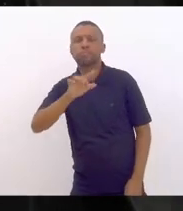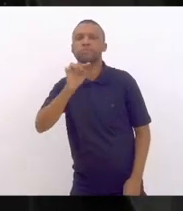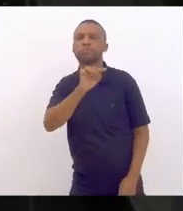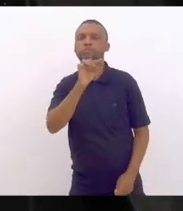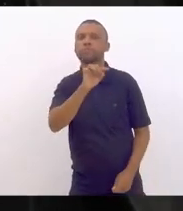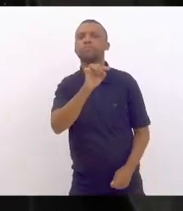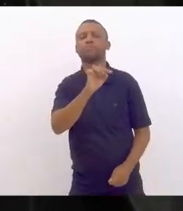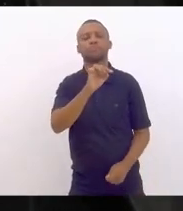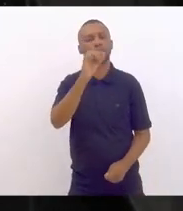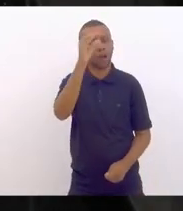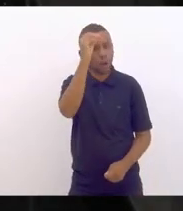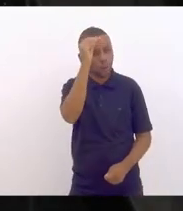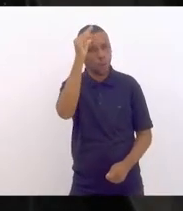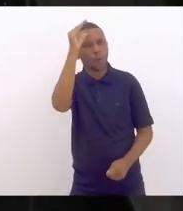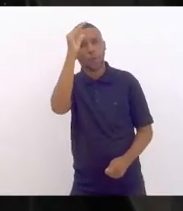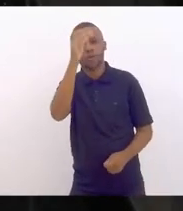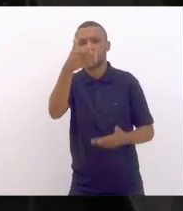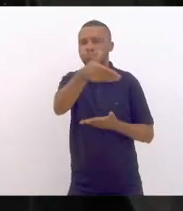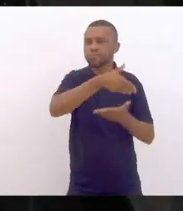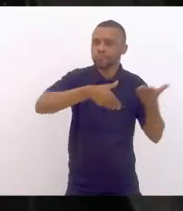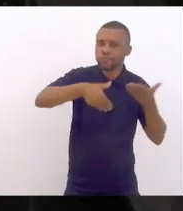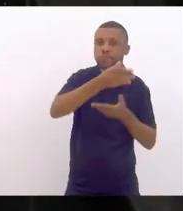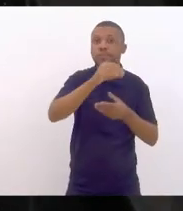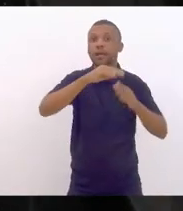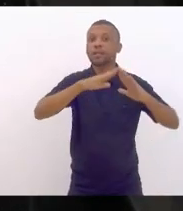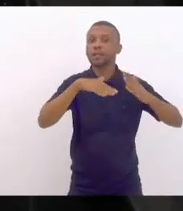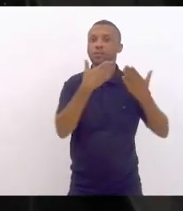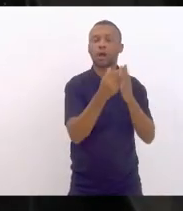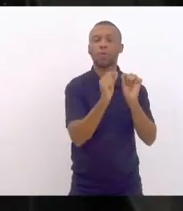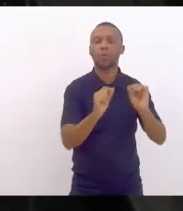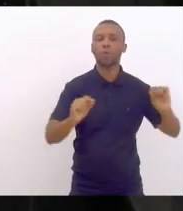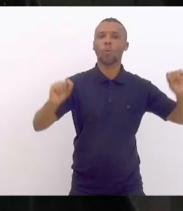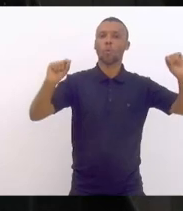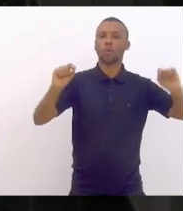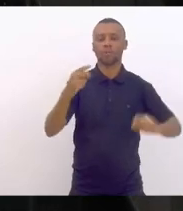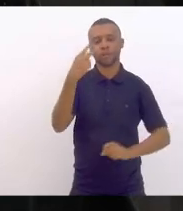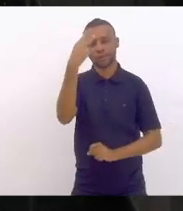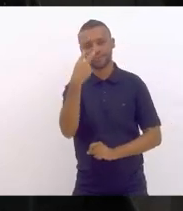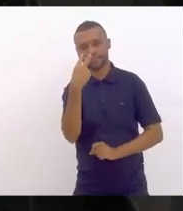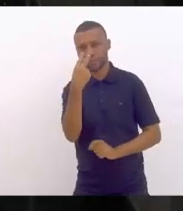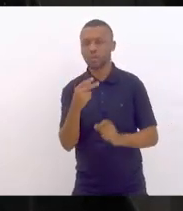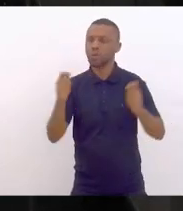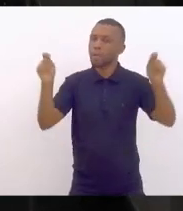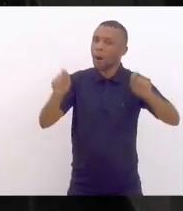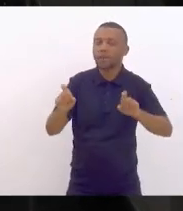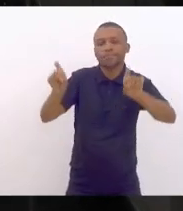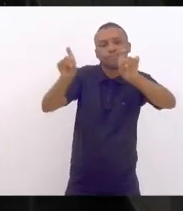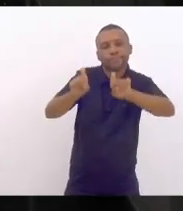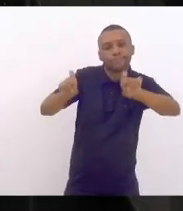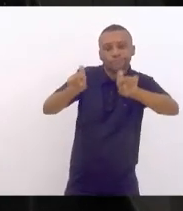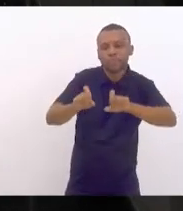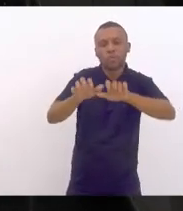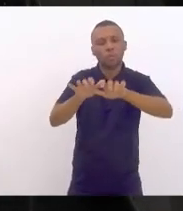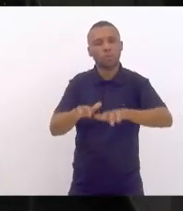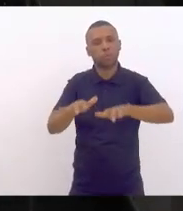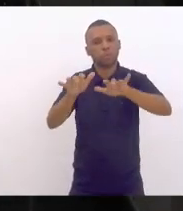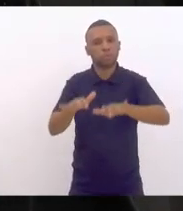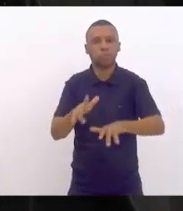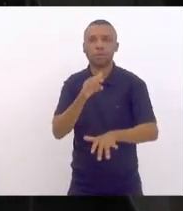conhecimentos especializados na escola que as pessoas cegas possam usar computador por exemplo usando dispositivos